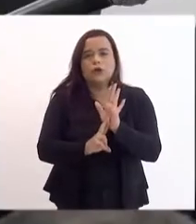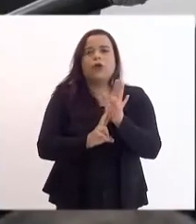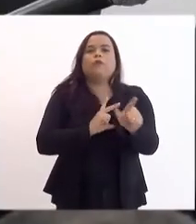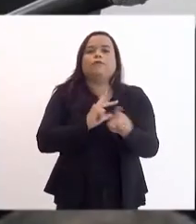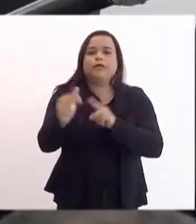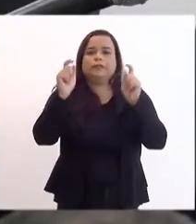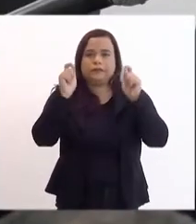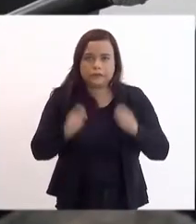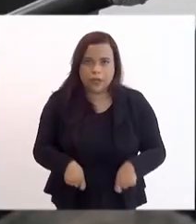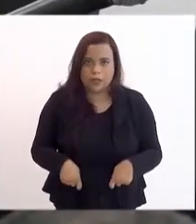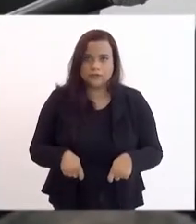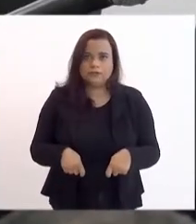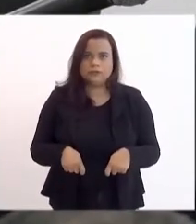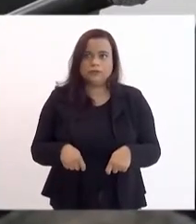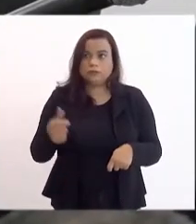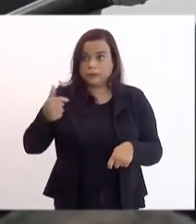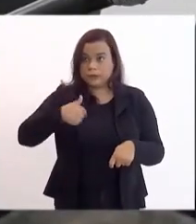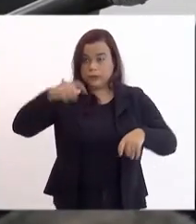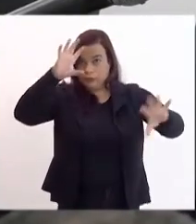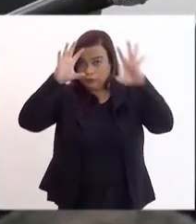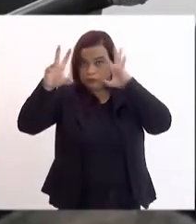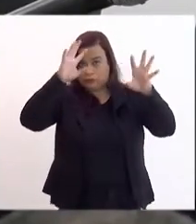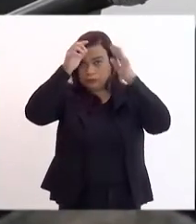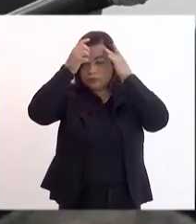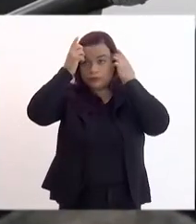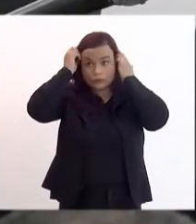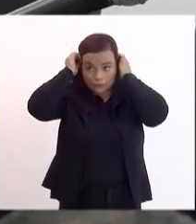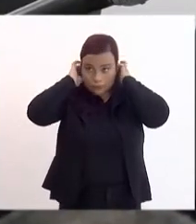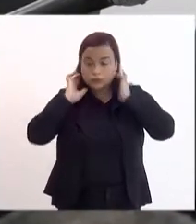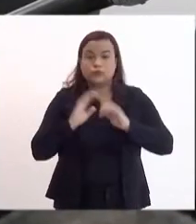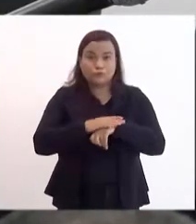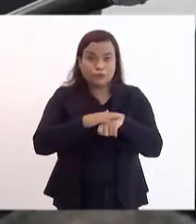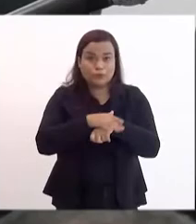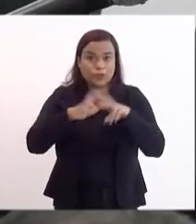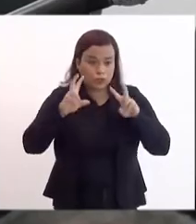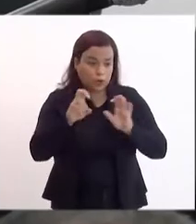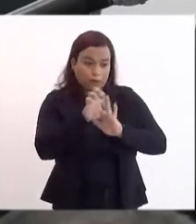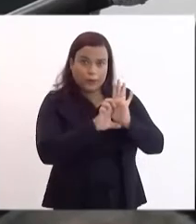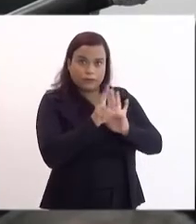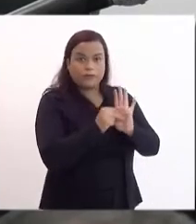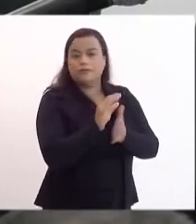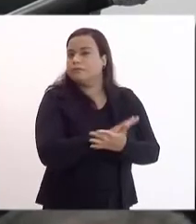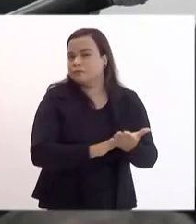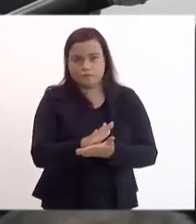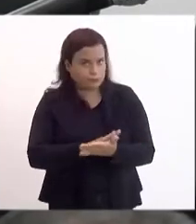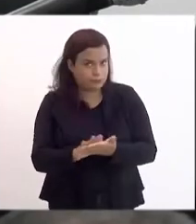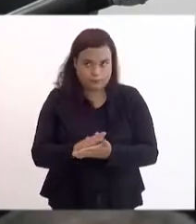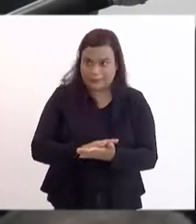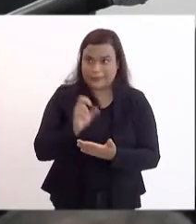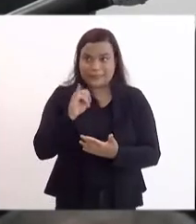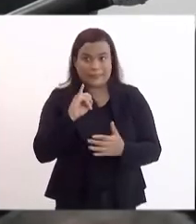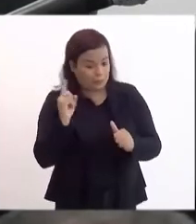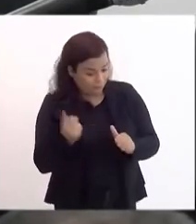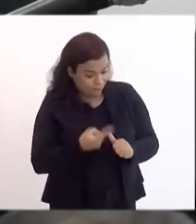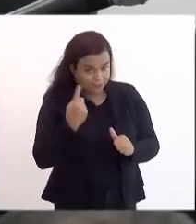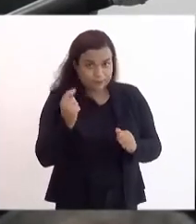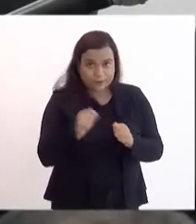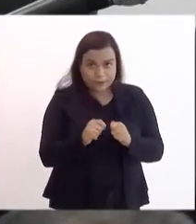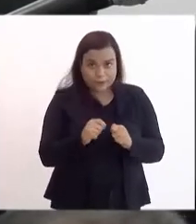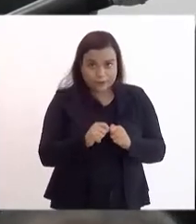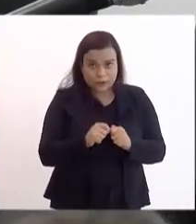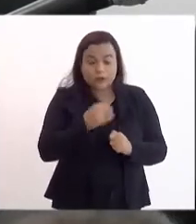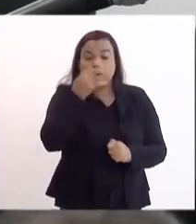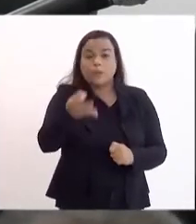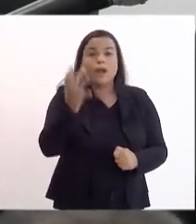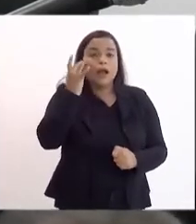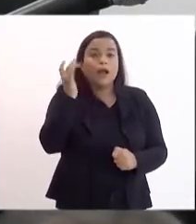vencedor. Eu não vou deliberar sobre emendas, porque isso cria... Se eu deliberar a primeira vez, no meu entendimento,